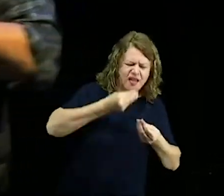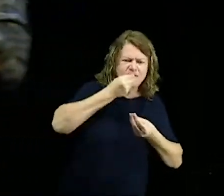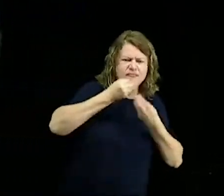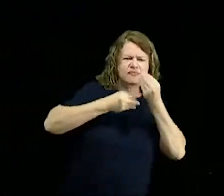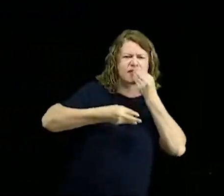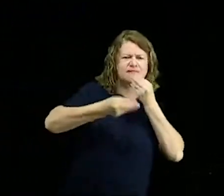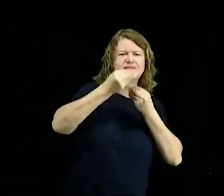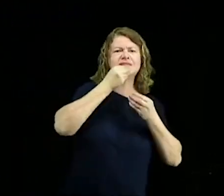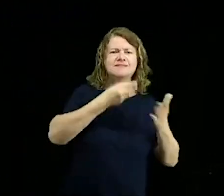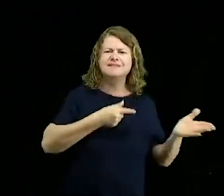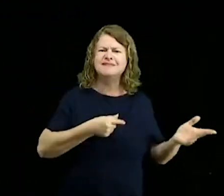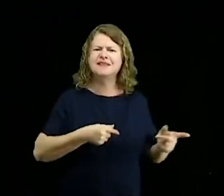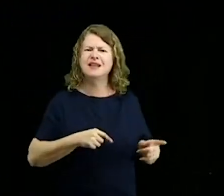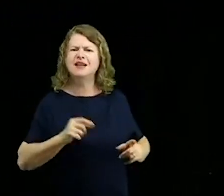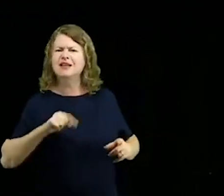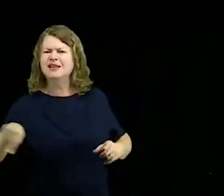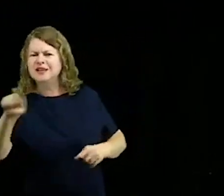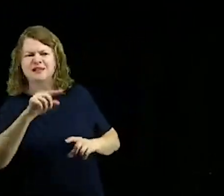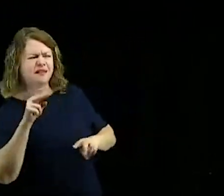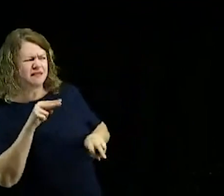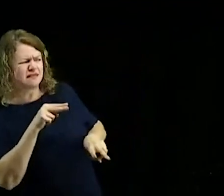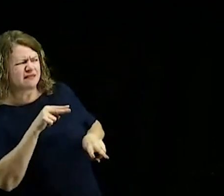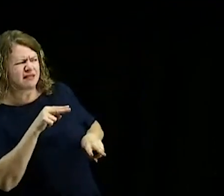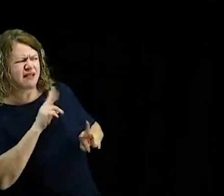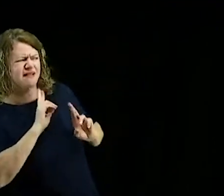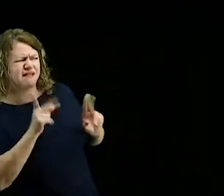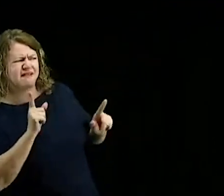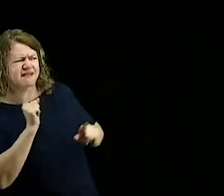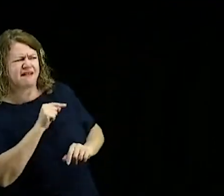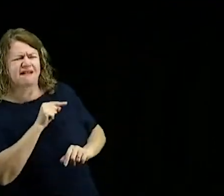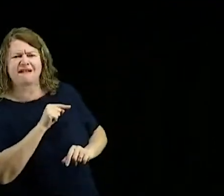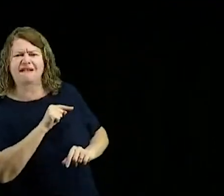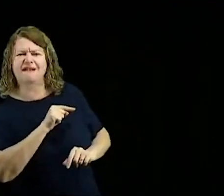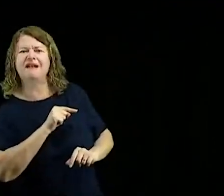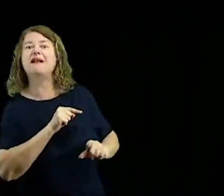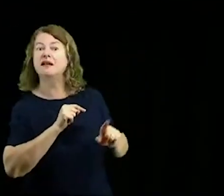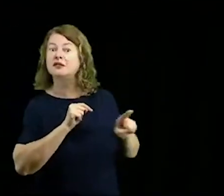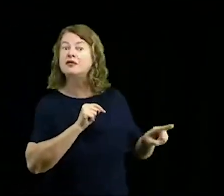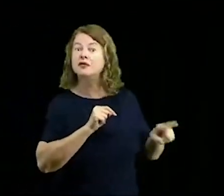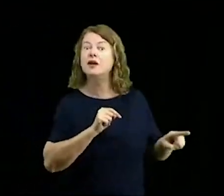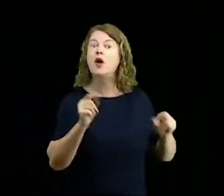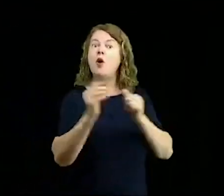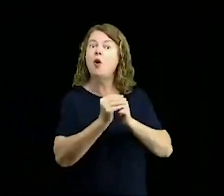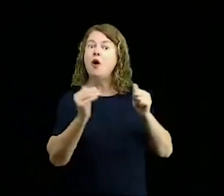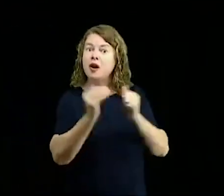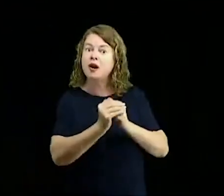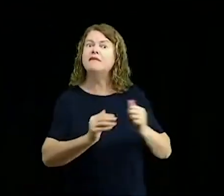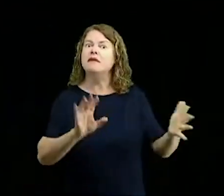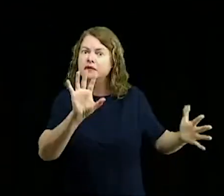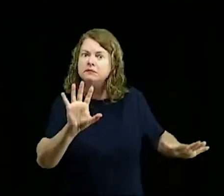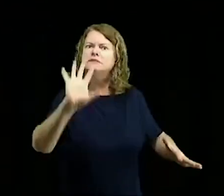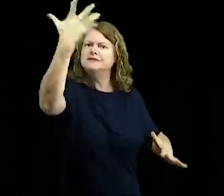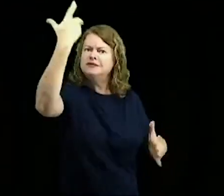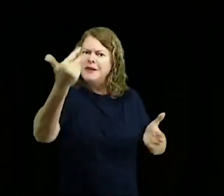Só que Elias vai orar, e quando ele ora, acontece alguma coisa.